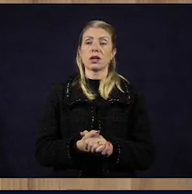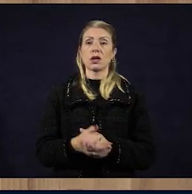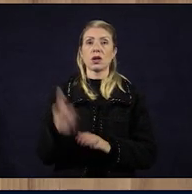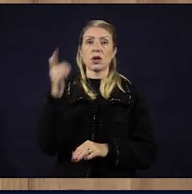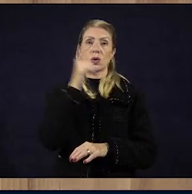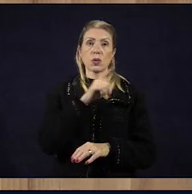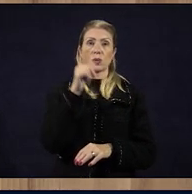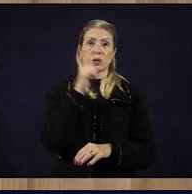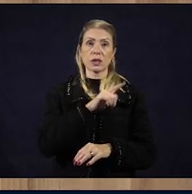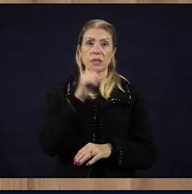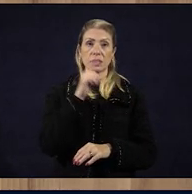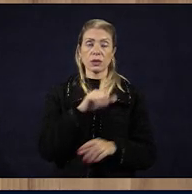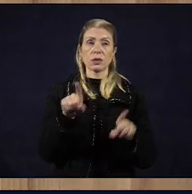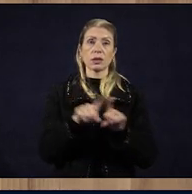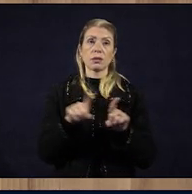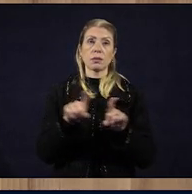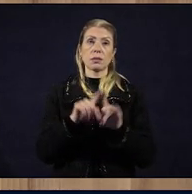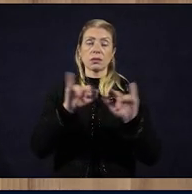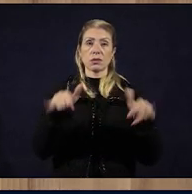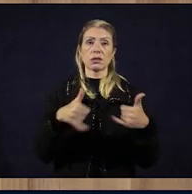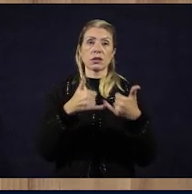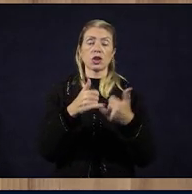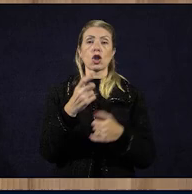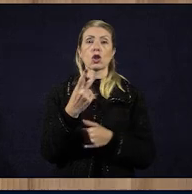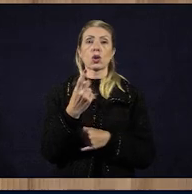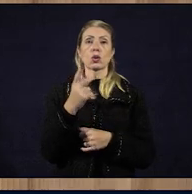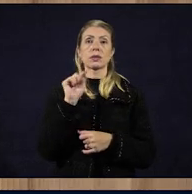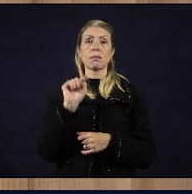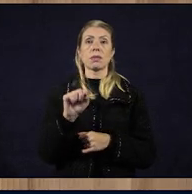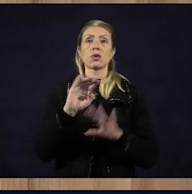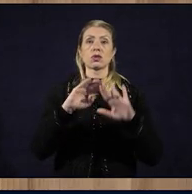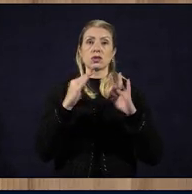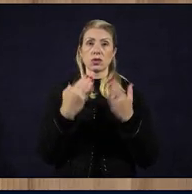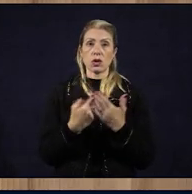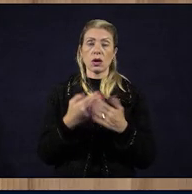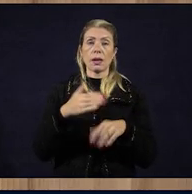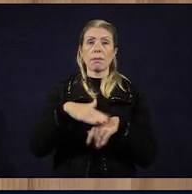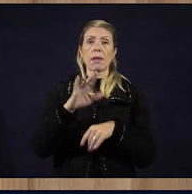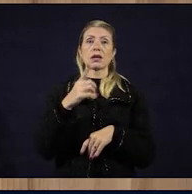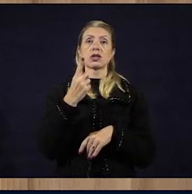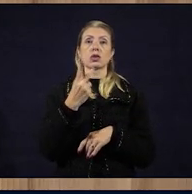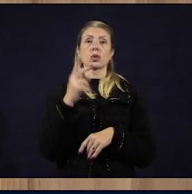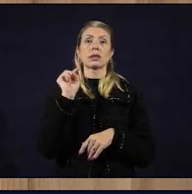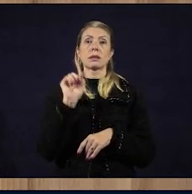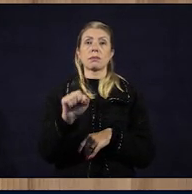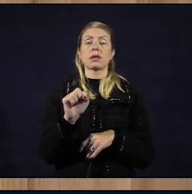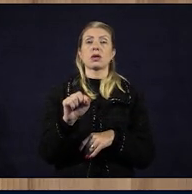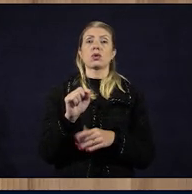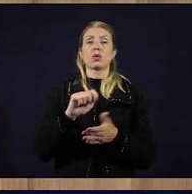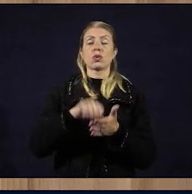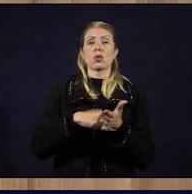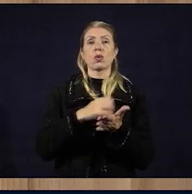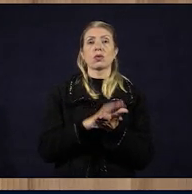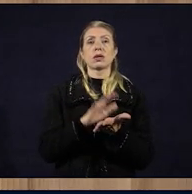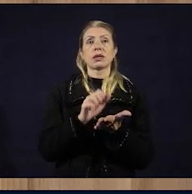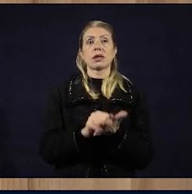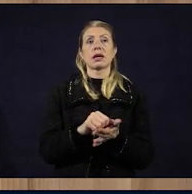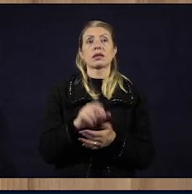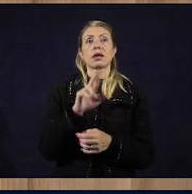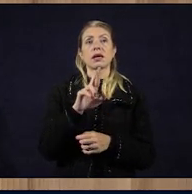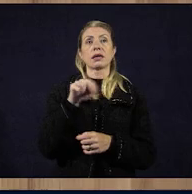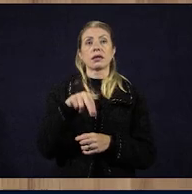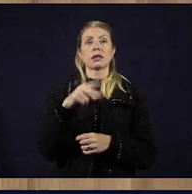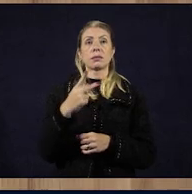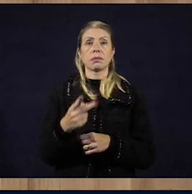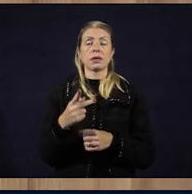com a via Sat já conectamos 12.000 escolas mais 12 mil contratadas via Sat com RNP enfim